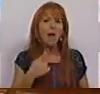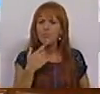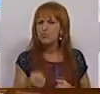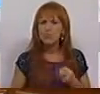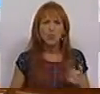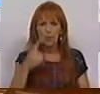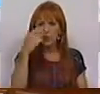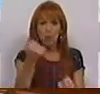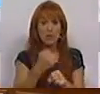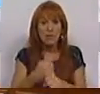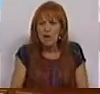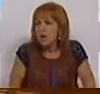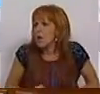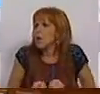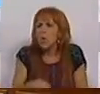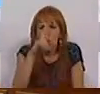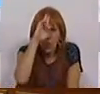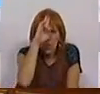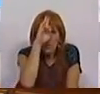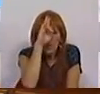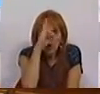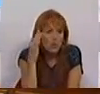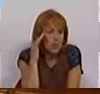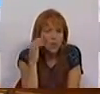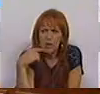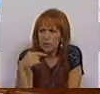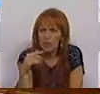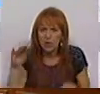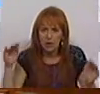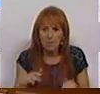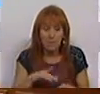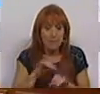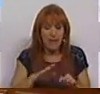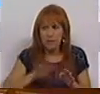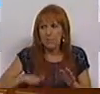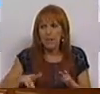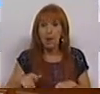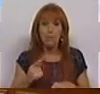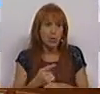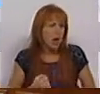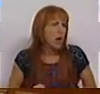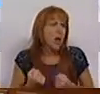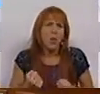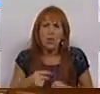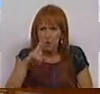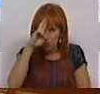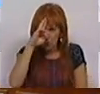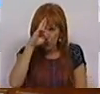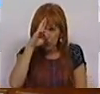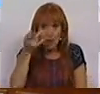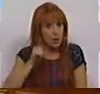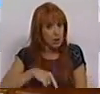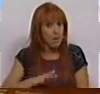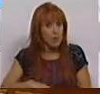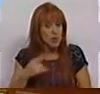muitos funcionários que não aguentam o esforço e há um número invulgar de baixas médicas que estão a ser metidas porque não aguentam o esforço e